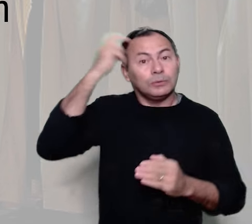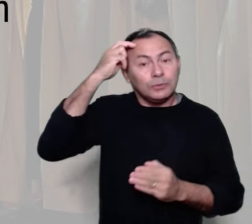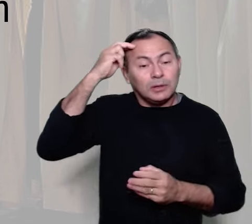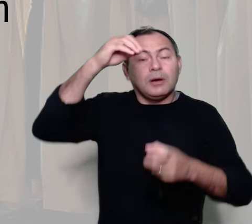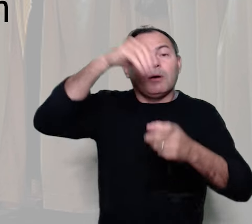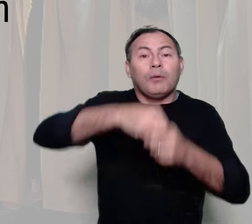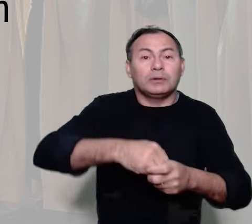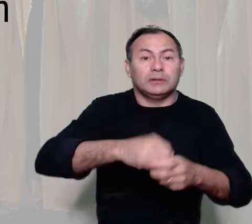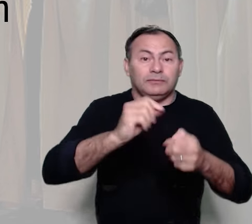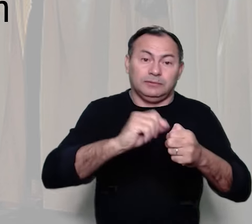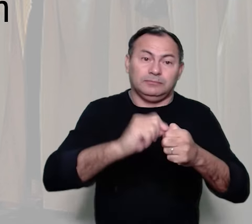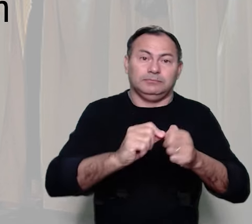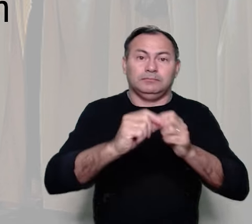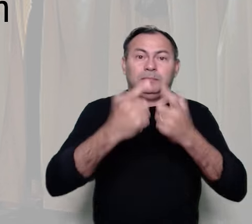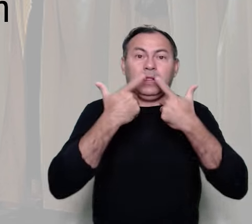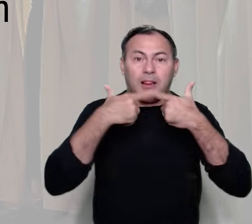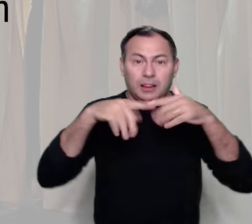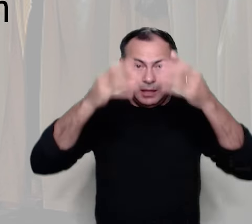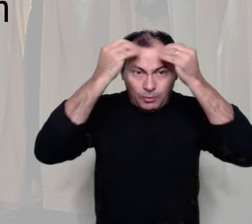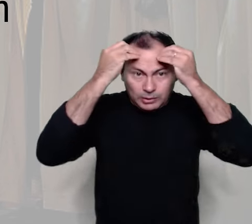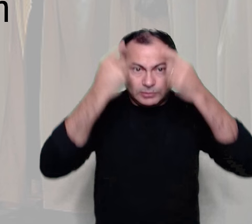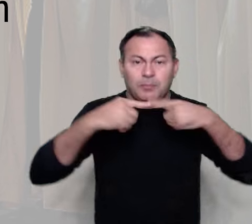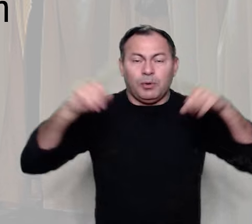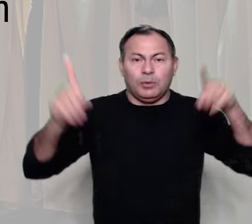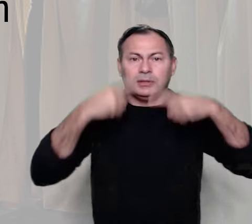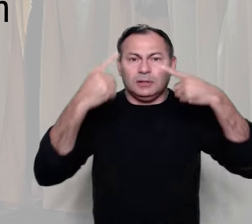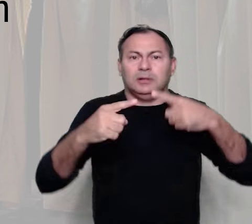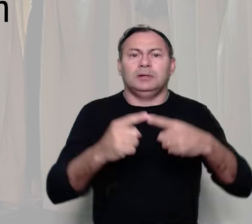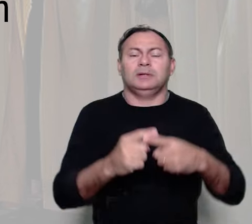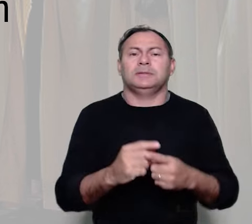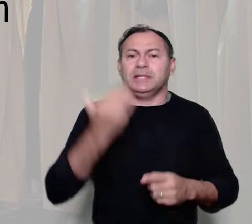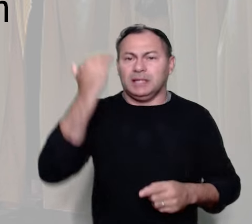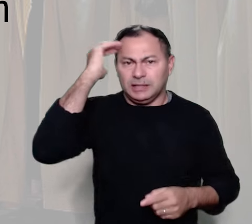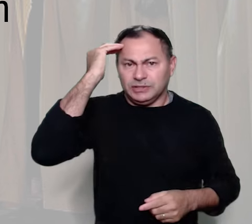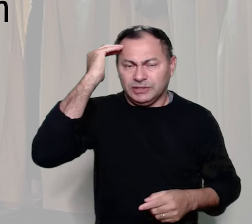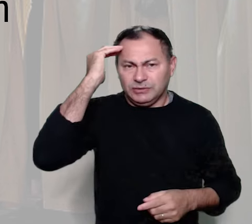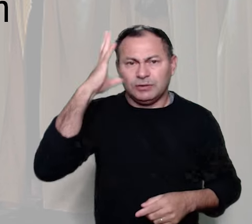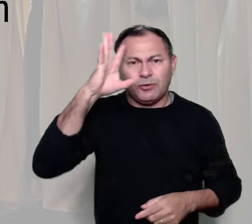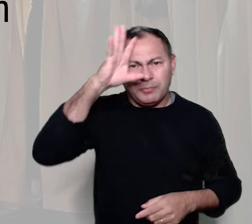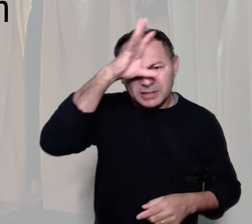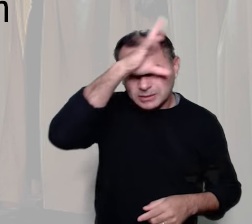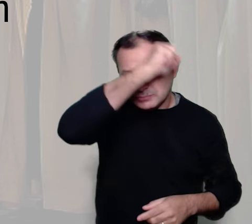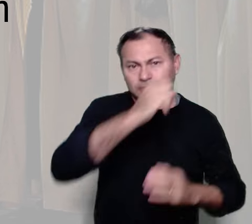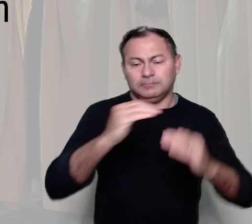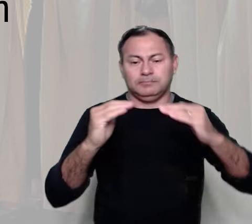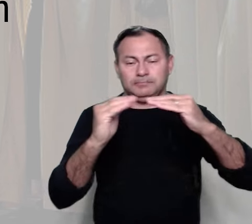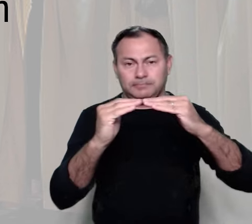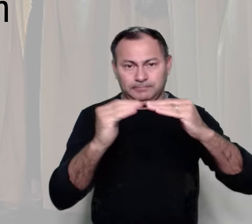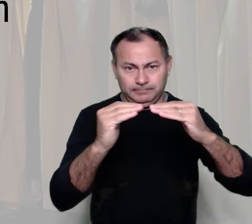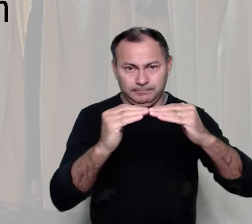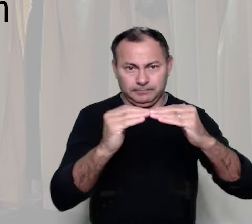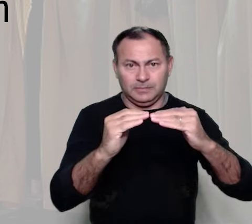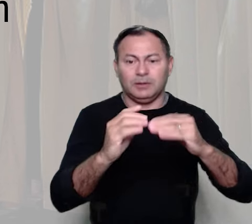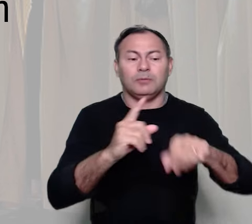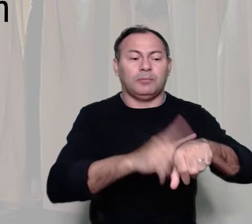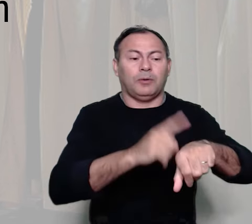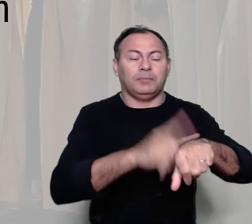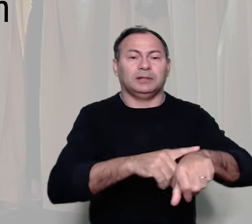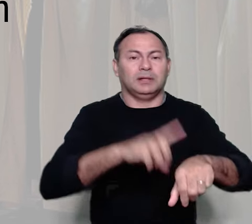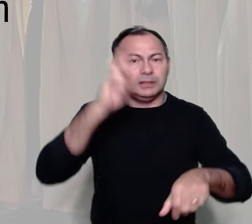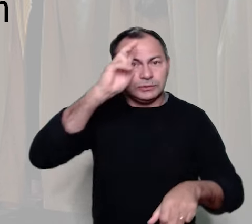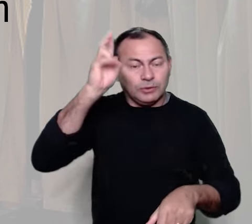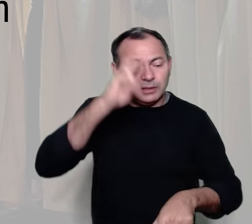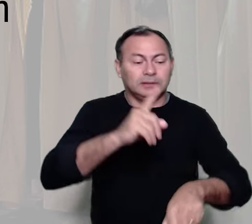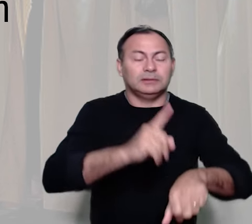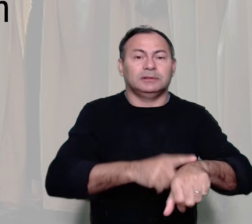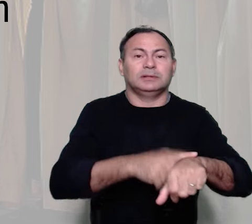cultura em que elas são inseridas, com uma linguagem musical compreensível e de acordo